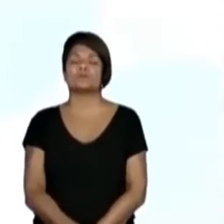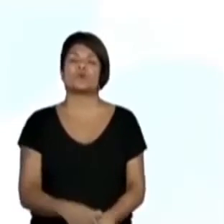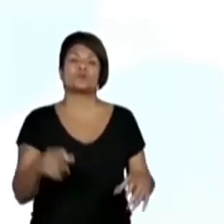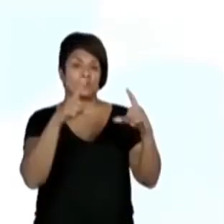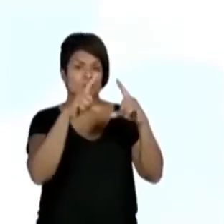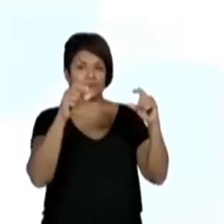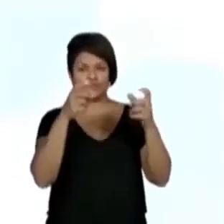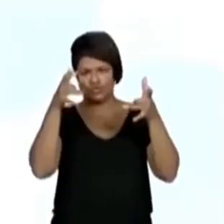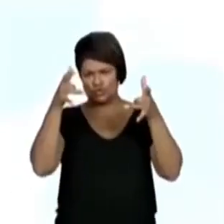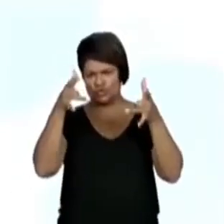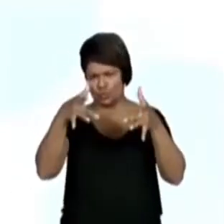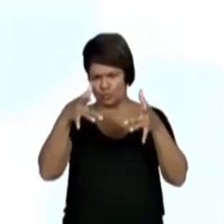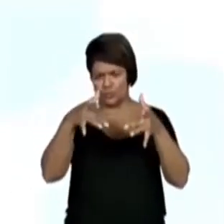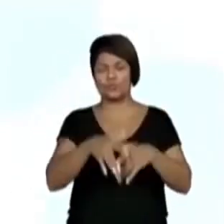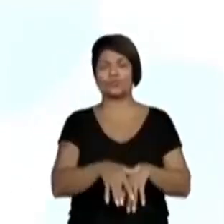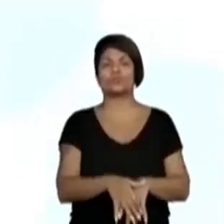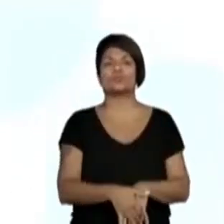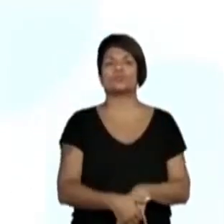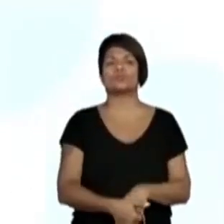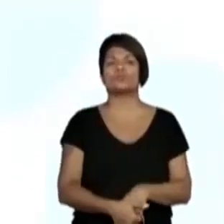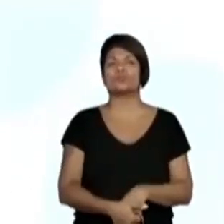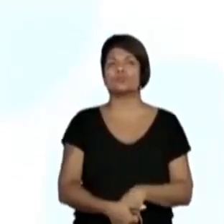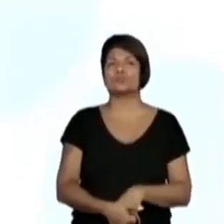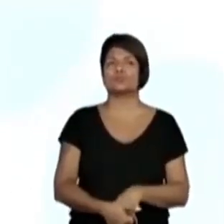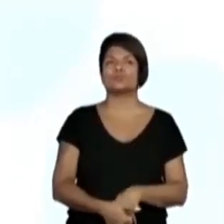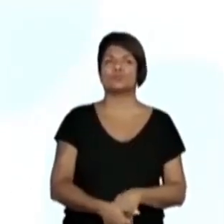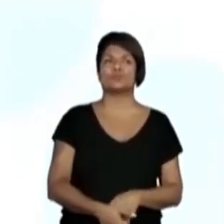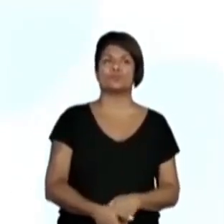que me sobraram,